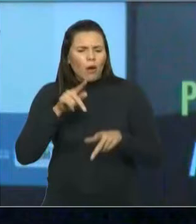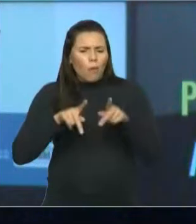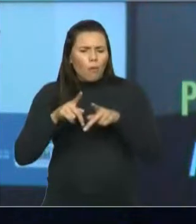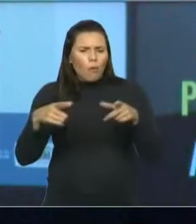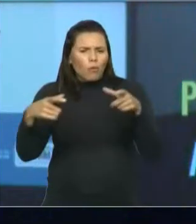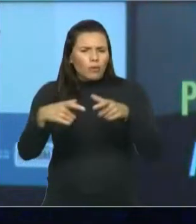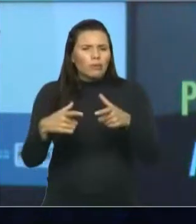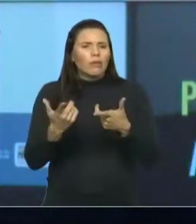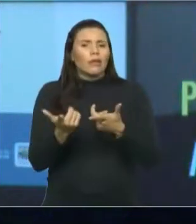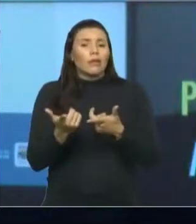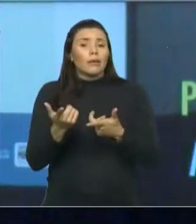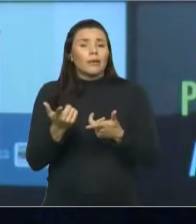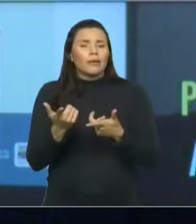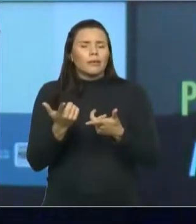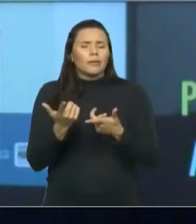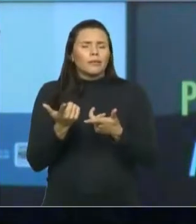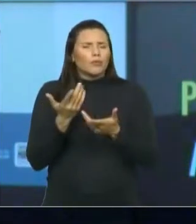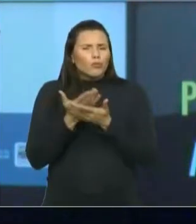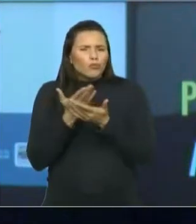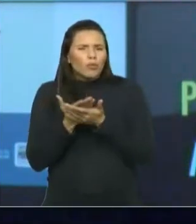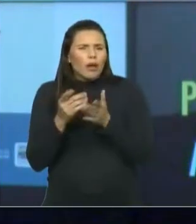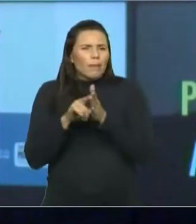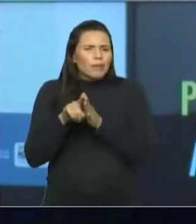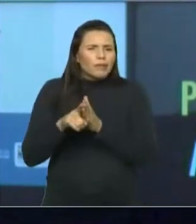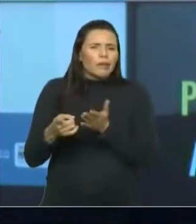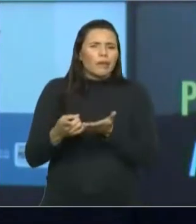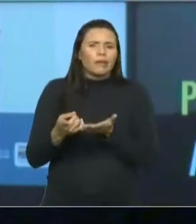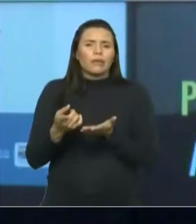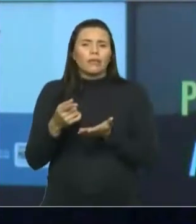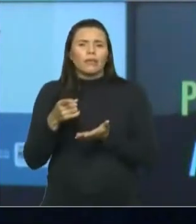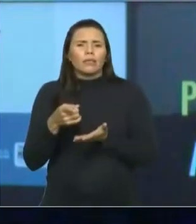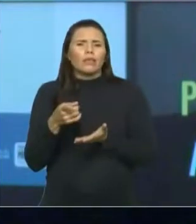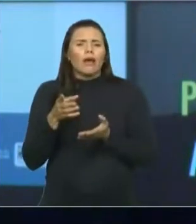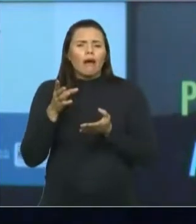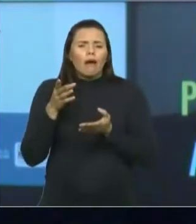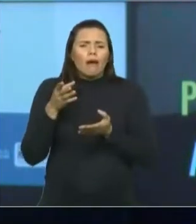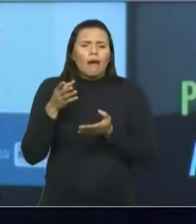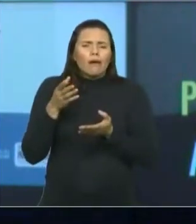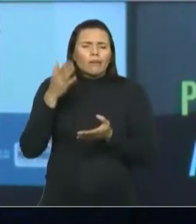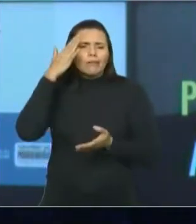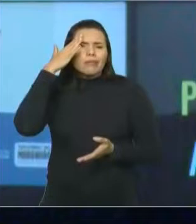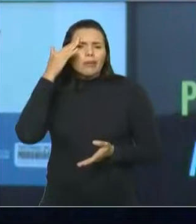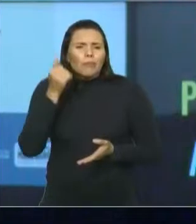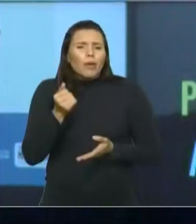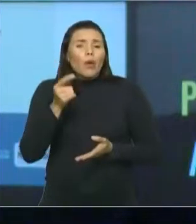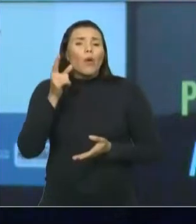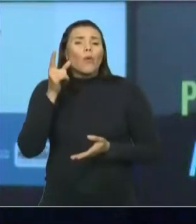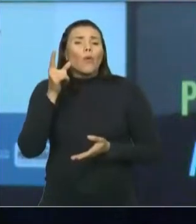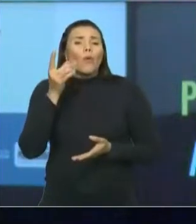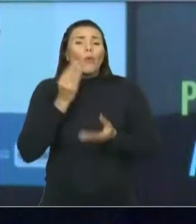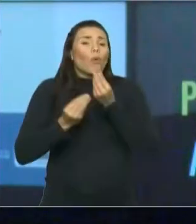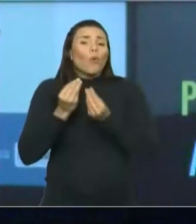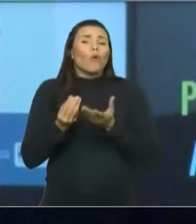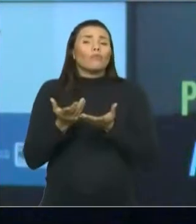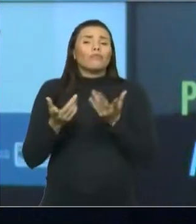De modo que é o que a gente pode mudar o slide. De modo que é o que a gente fala de pensamento em rede ou pensamento